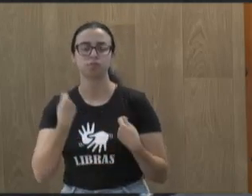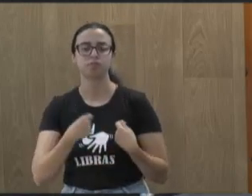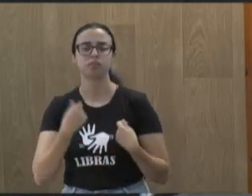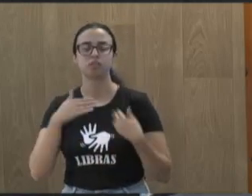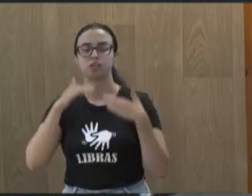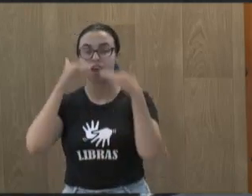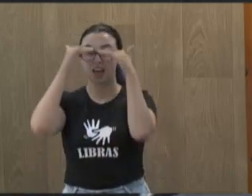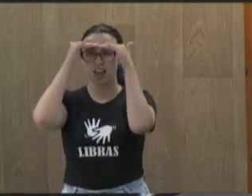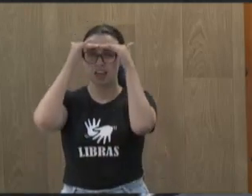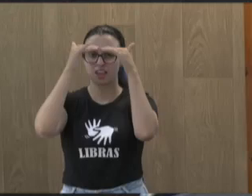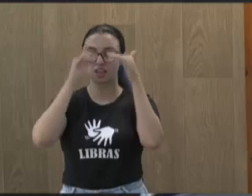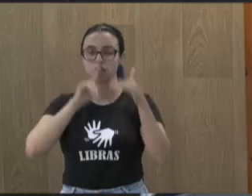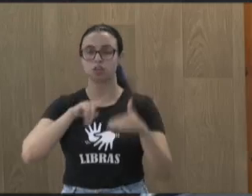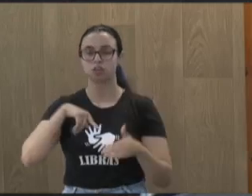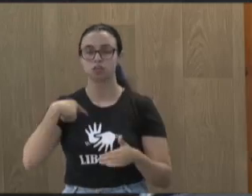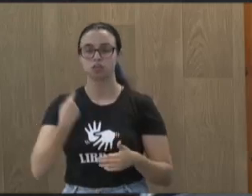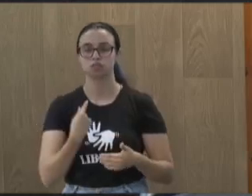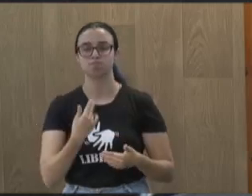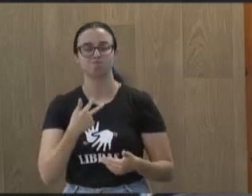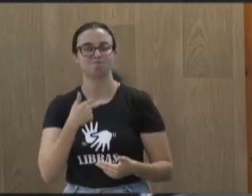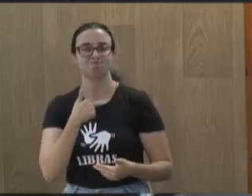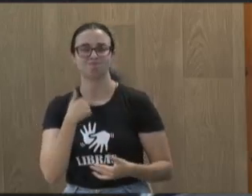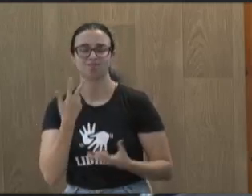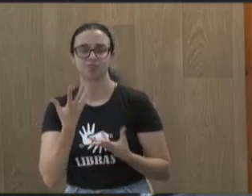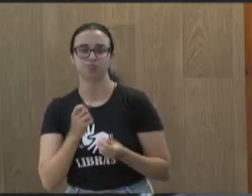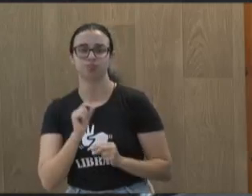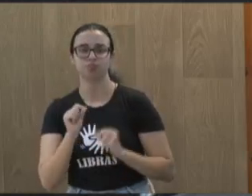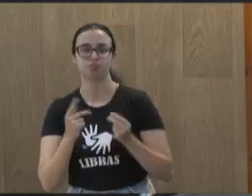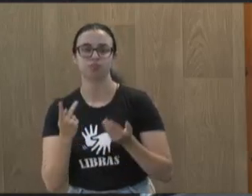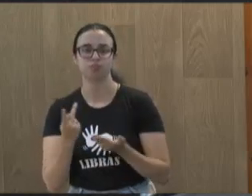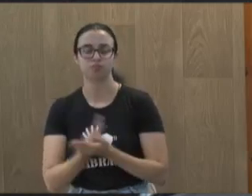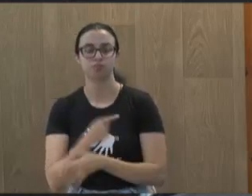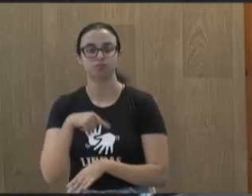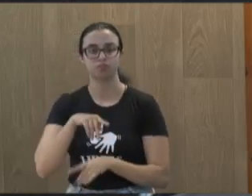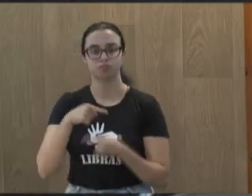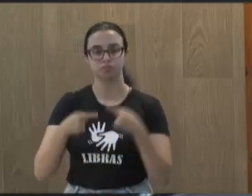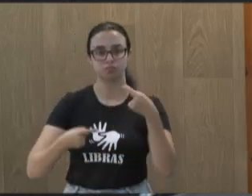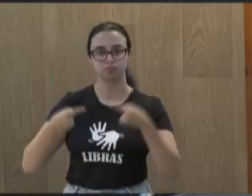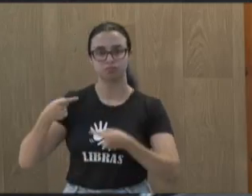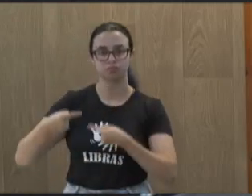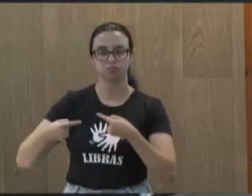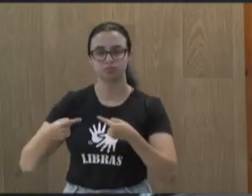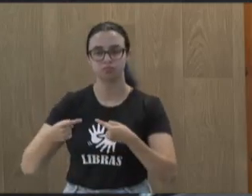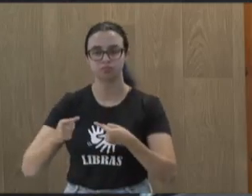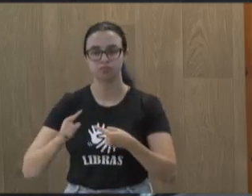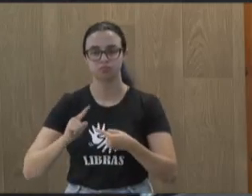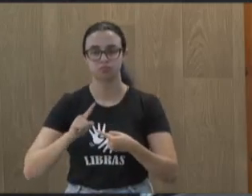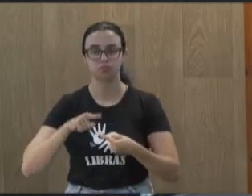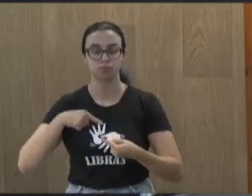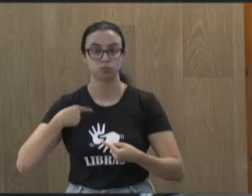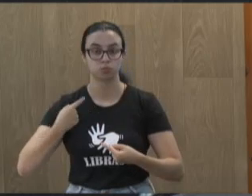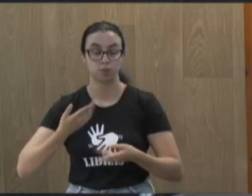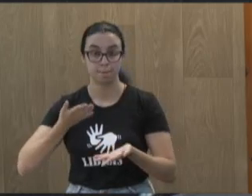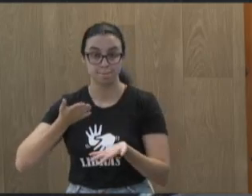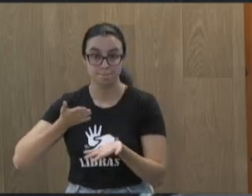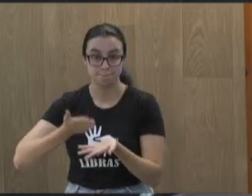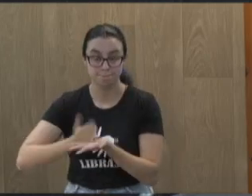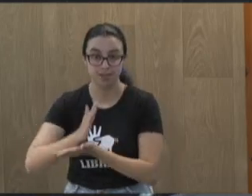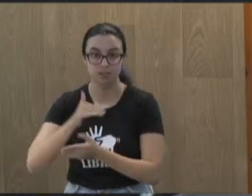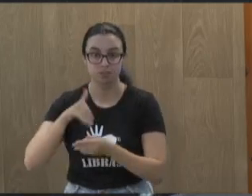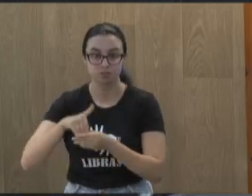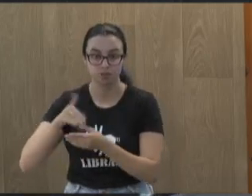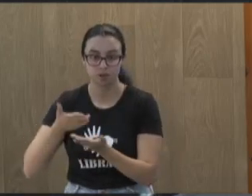Nós não podemos comungar com o que está acontecendo na política. Nós fomos eleitos para dar bons exemplos, não é para ficar